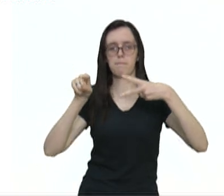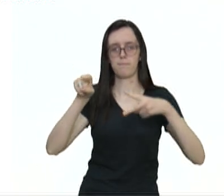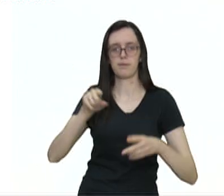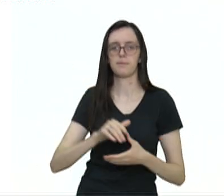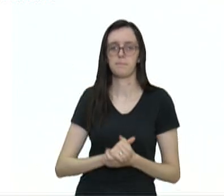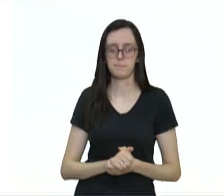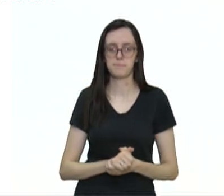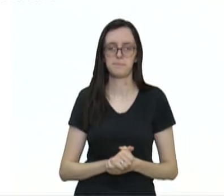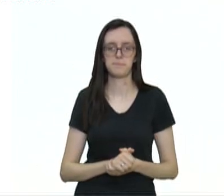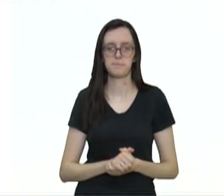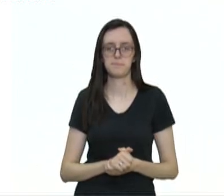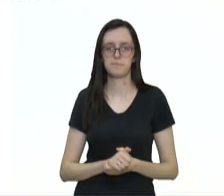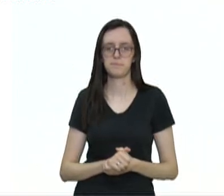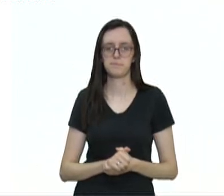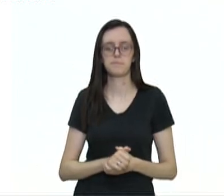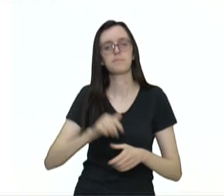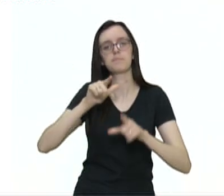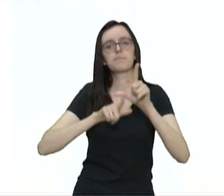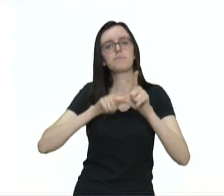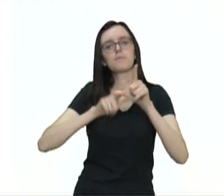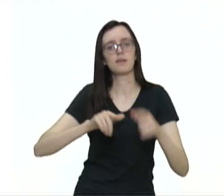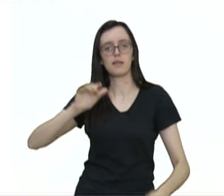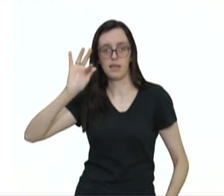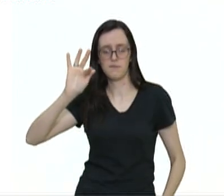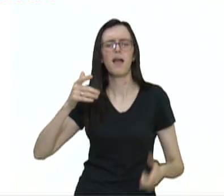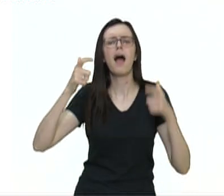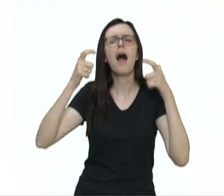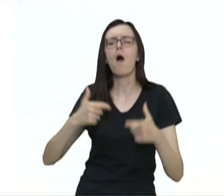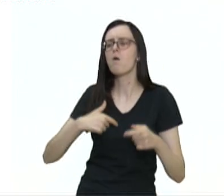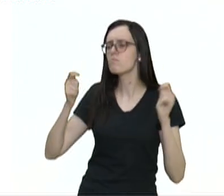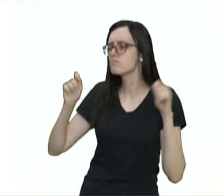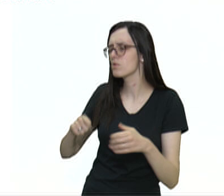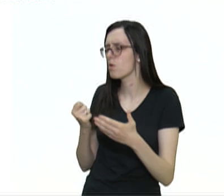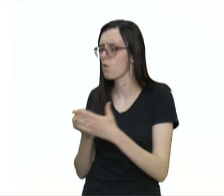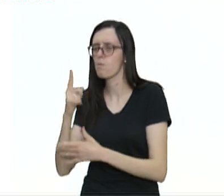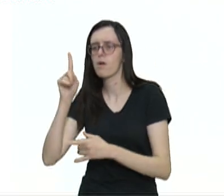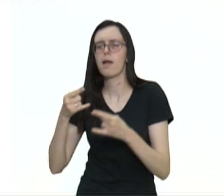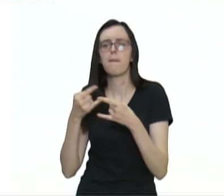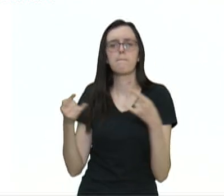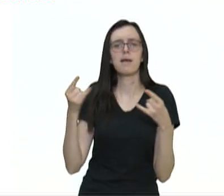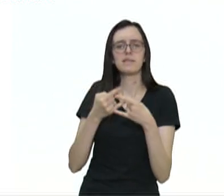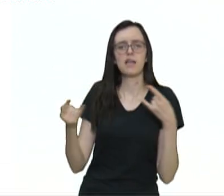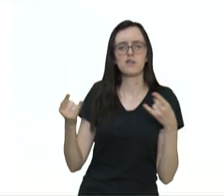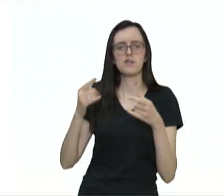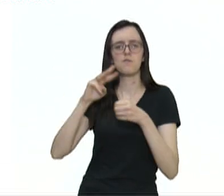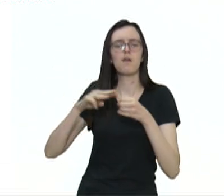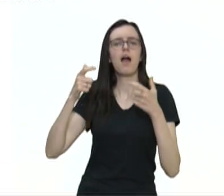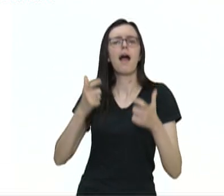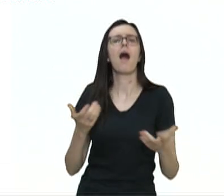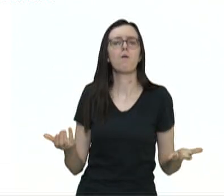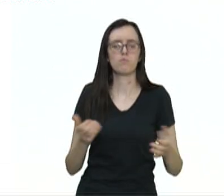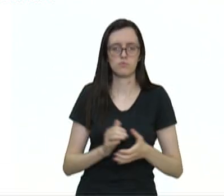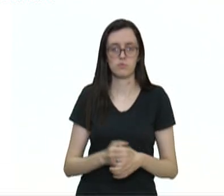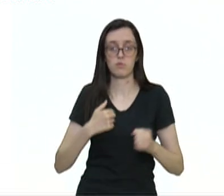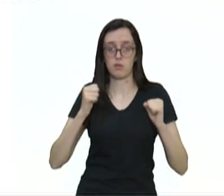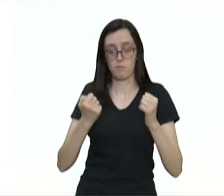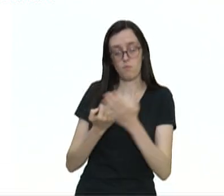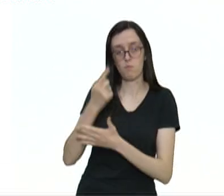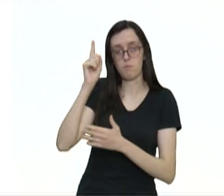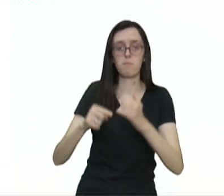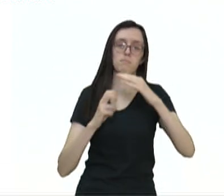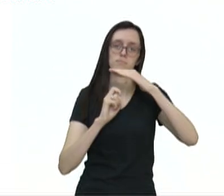Copacabana, certo? E a letra F, onde eu posso comprar as passagens para a van? Eu posso comprar no